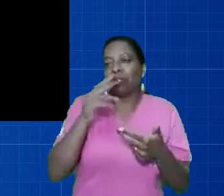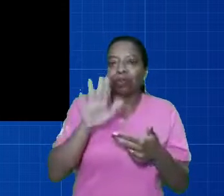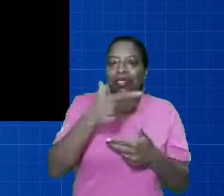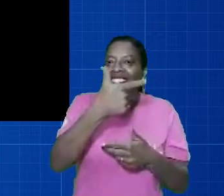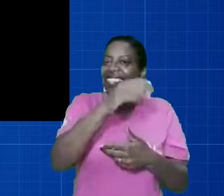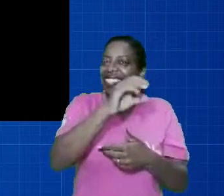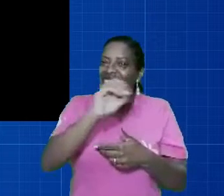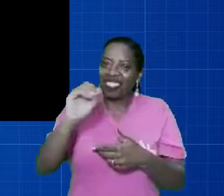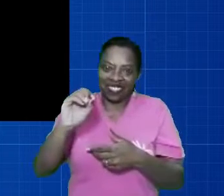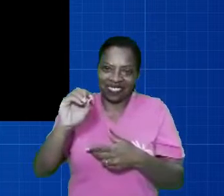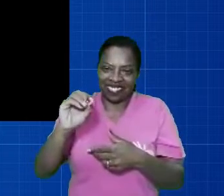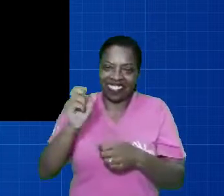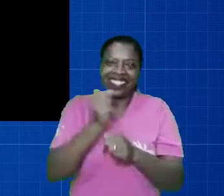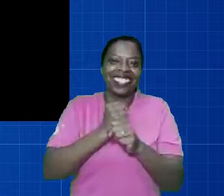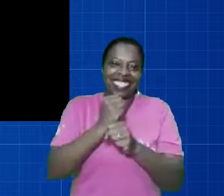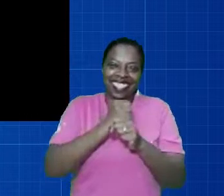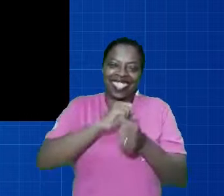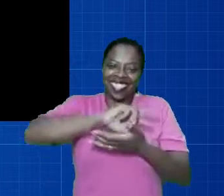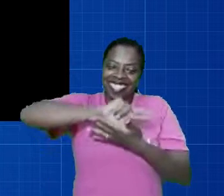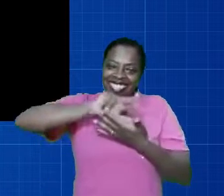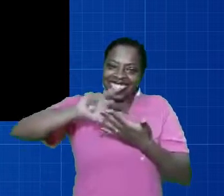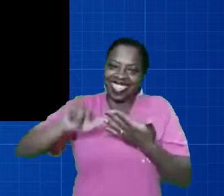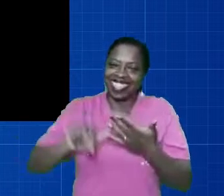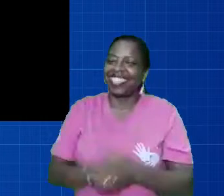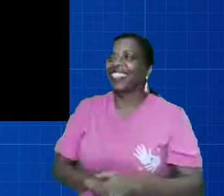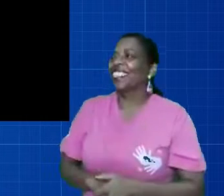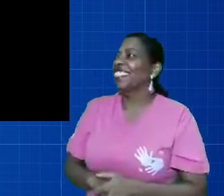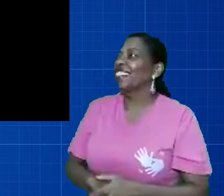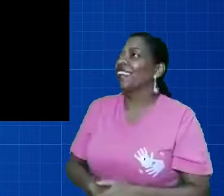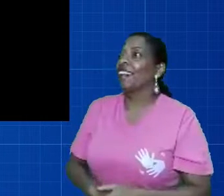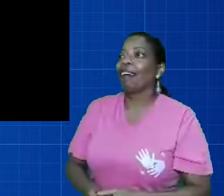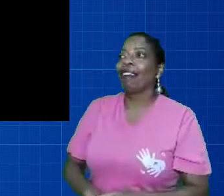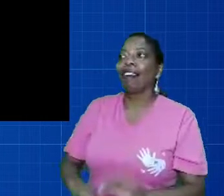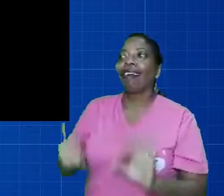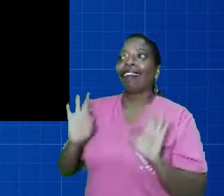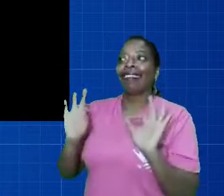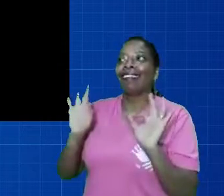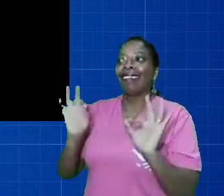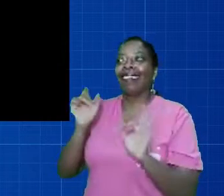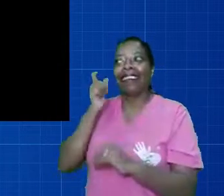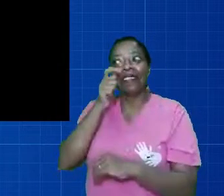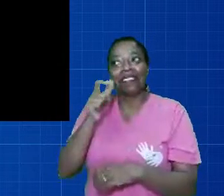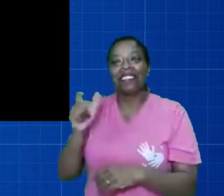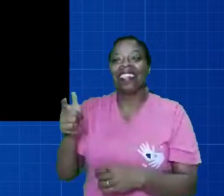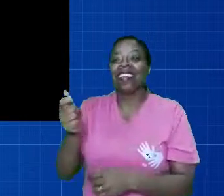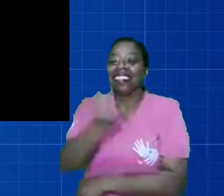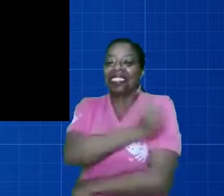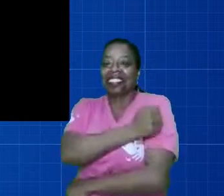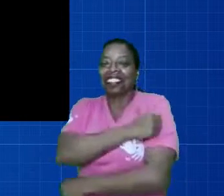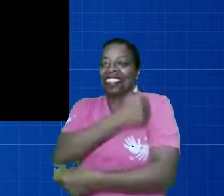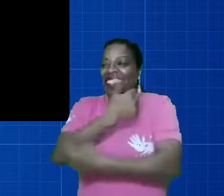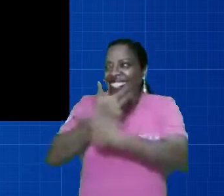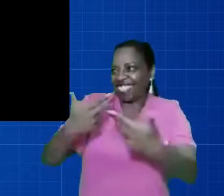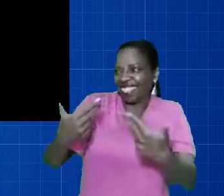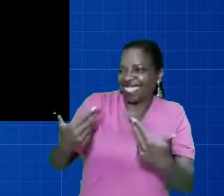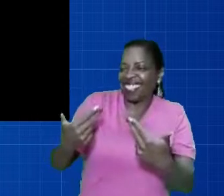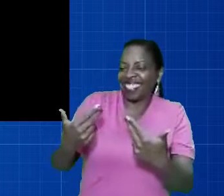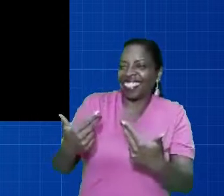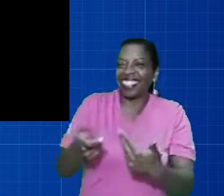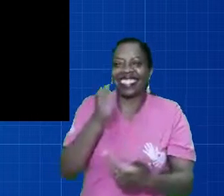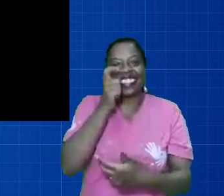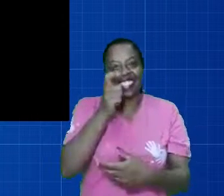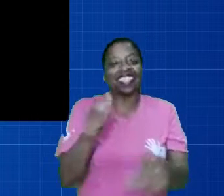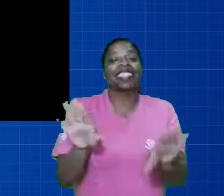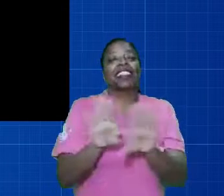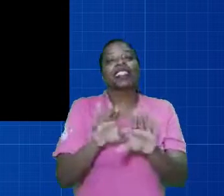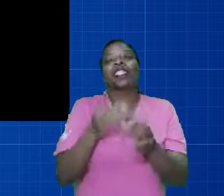posso garantir para você. Maravilha! Ver o acervo ali dos alunos, e daí também surge uma série de